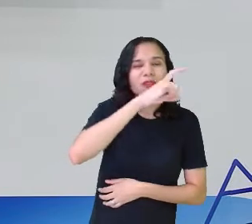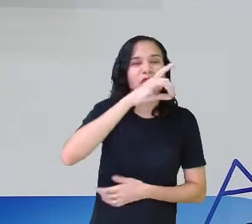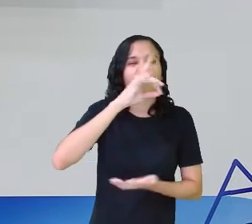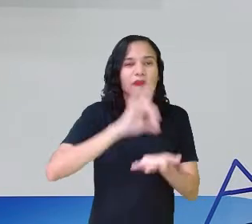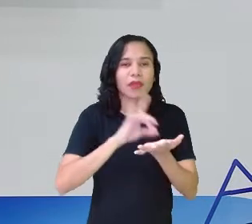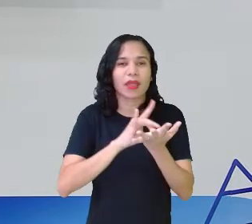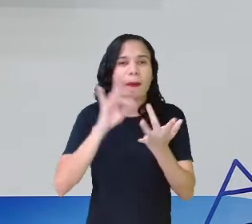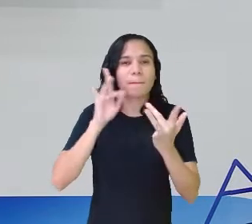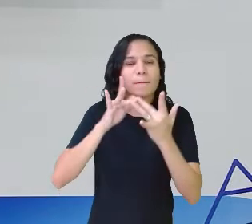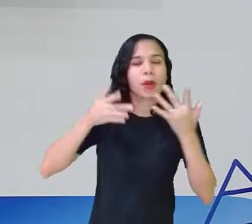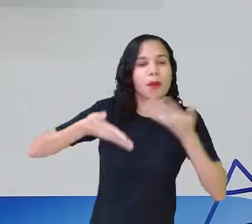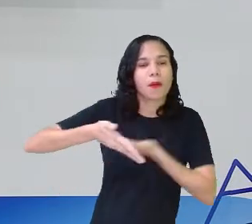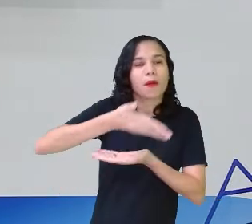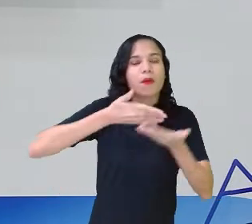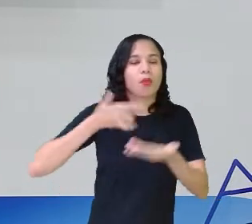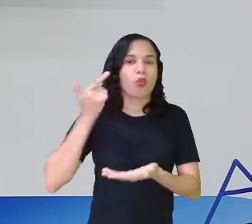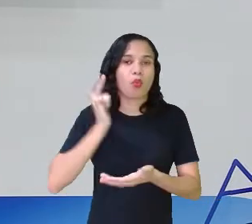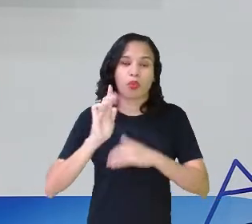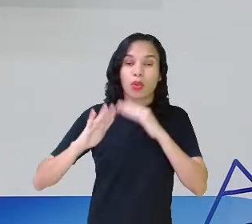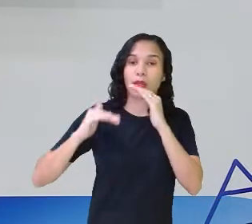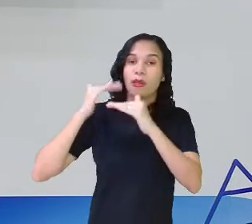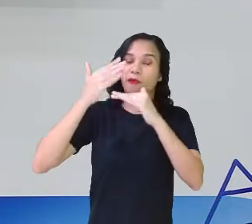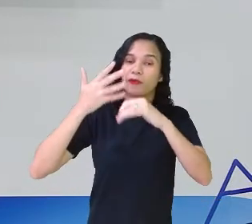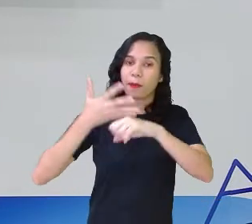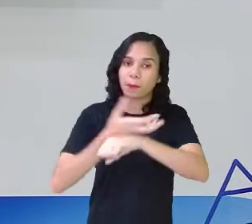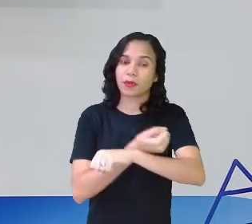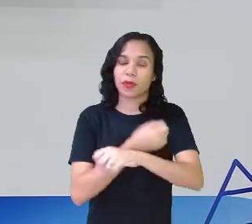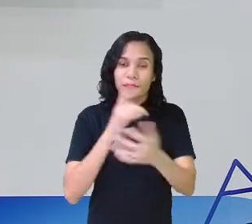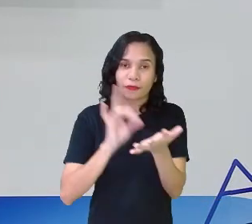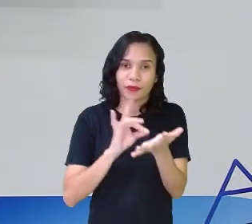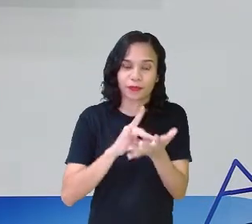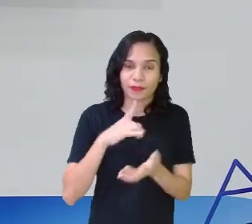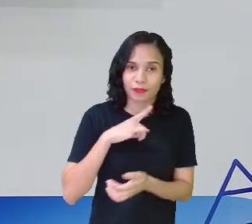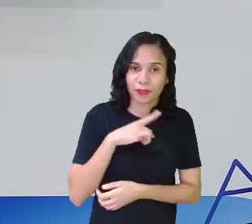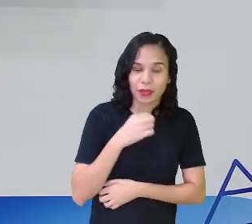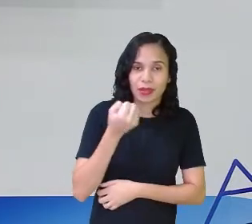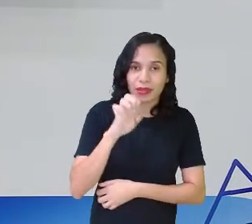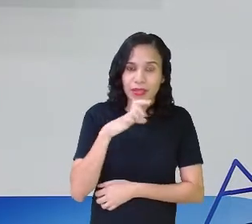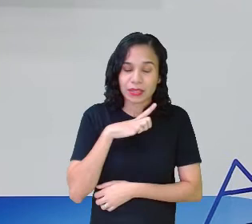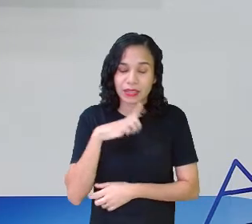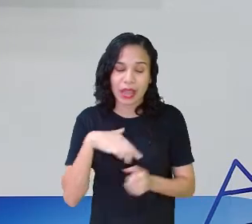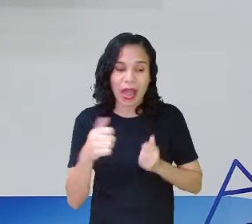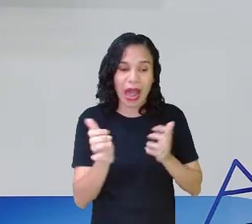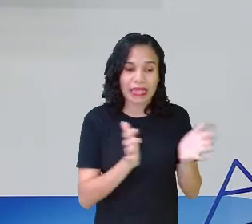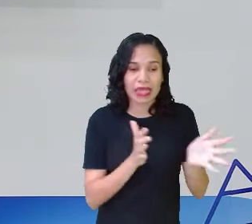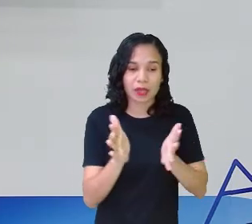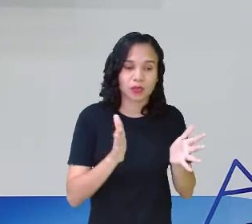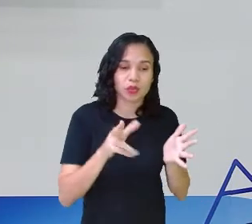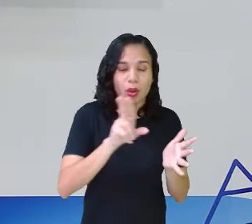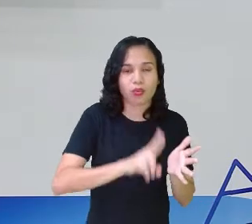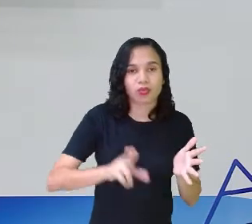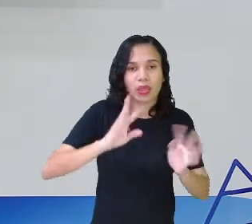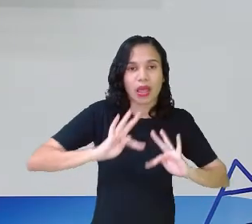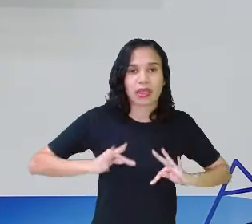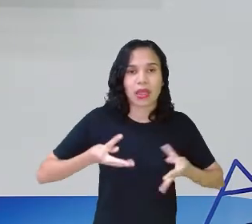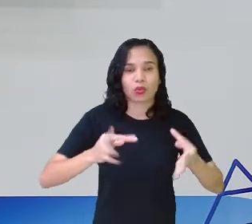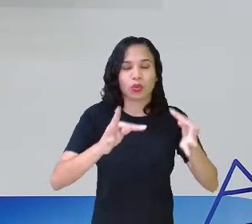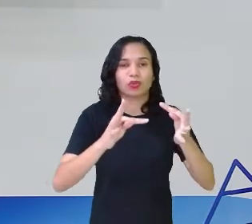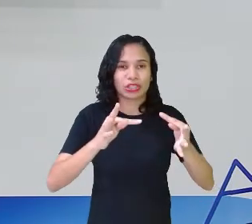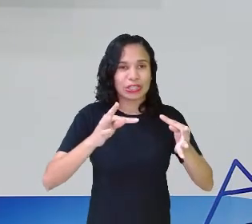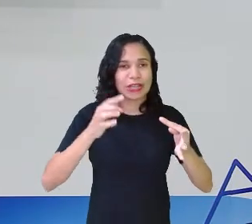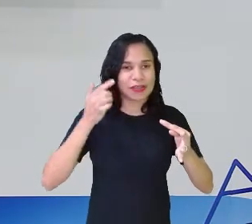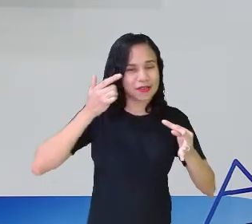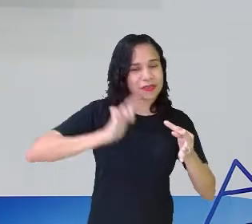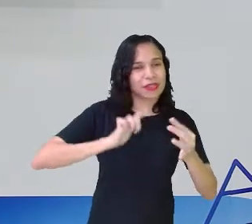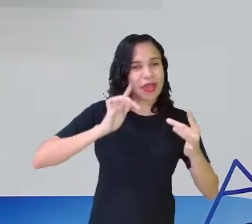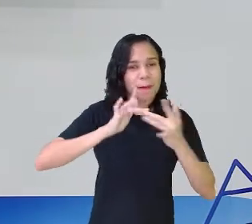de interagir, de se desenvolver, de construir habilidades mesmo, quando eles têm acesso à tecnologia assistiva, à